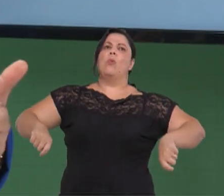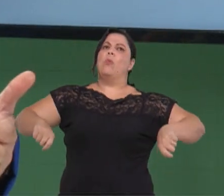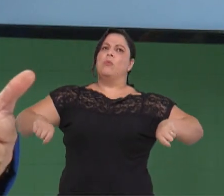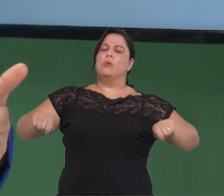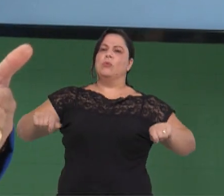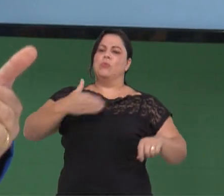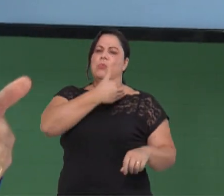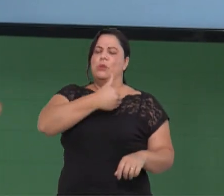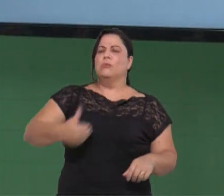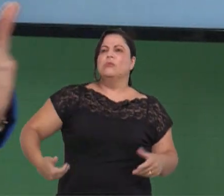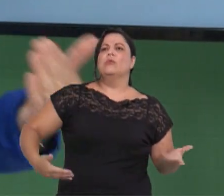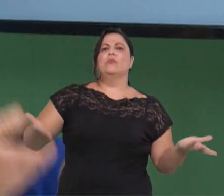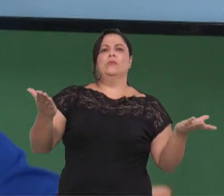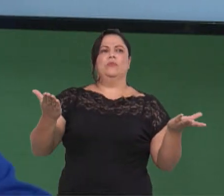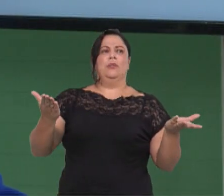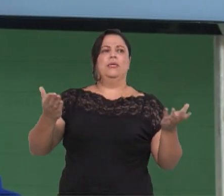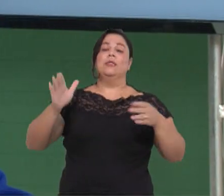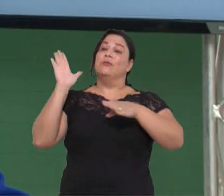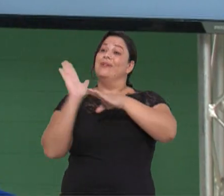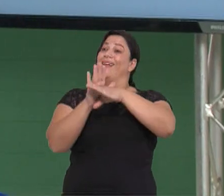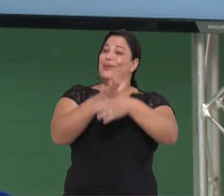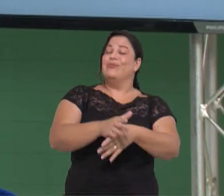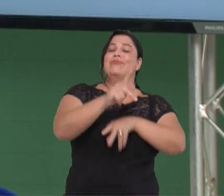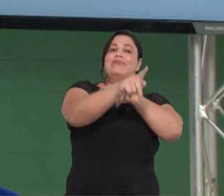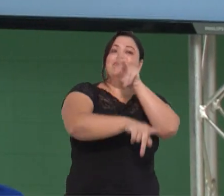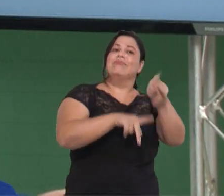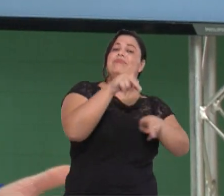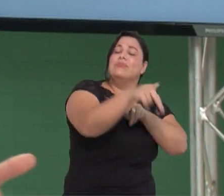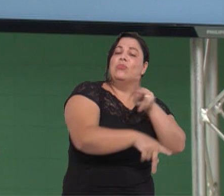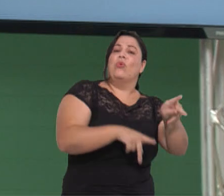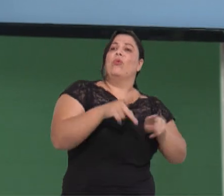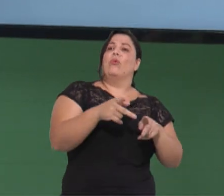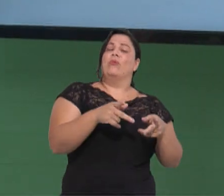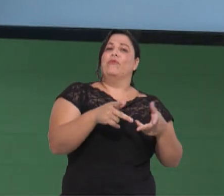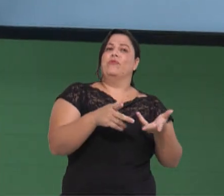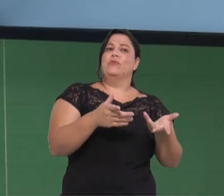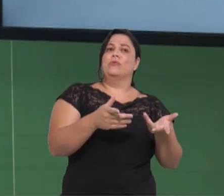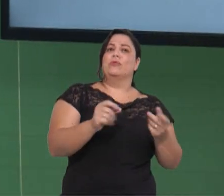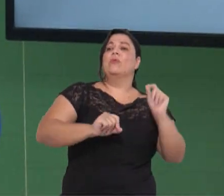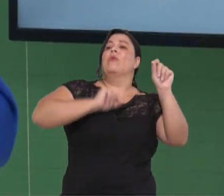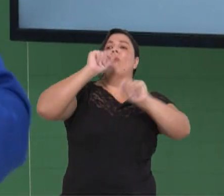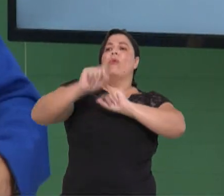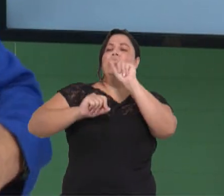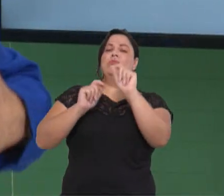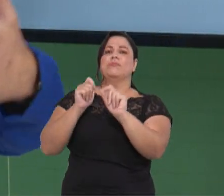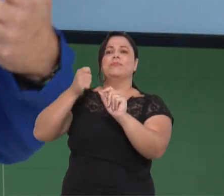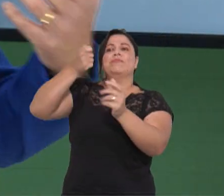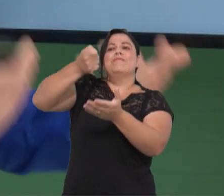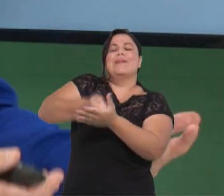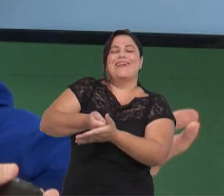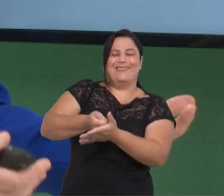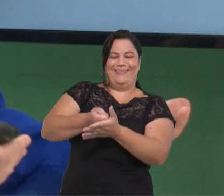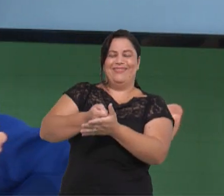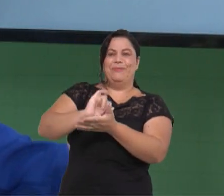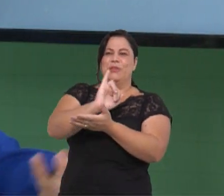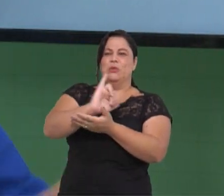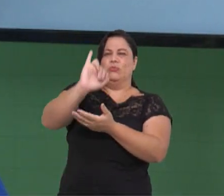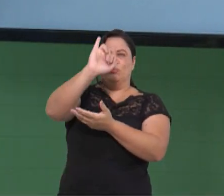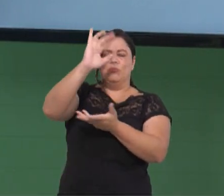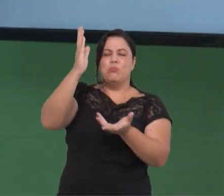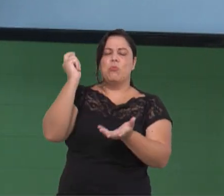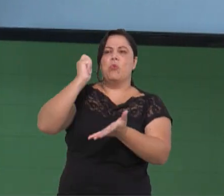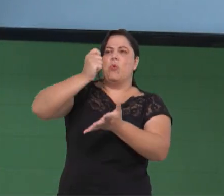pelo governo em função do cidadão, onde seus impostos fossem investidos